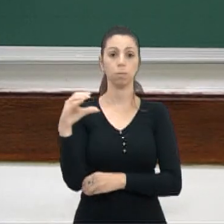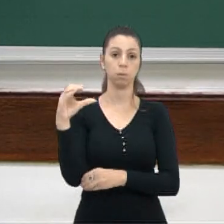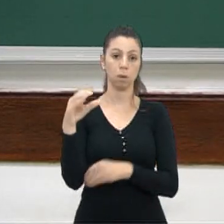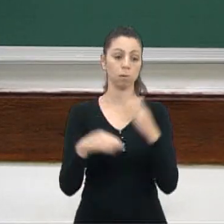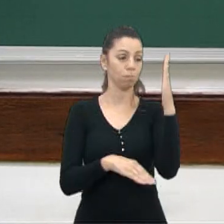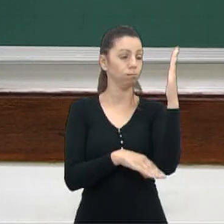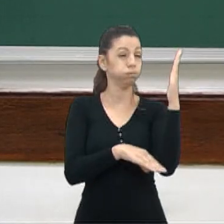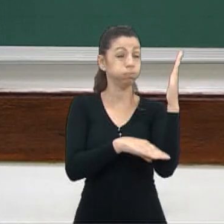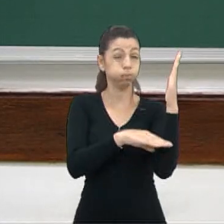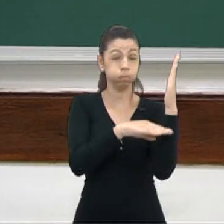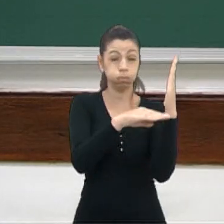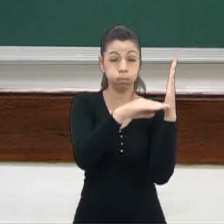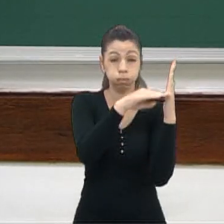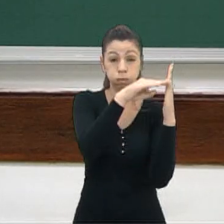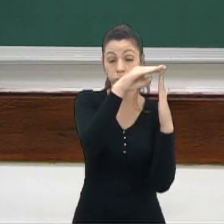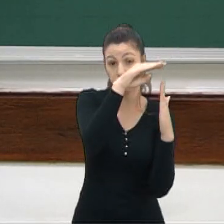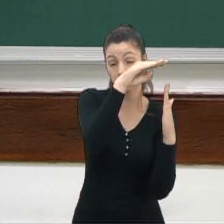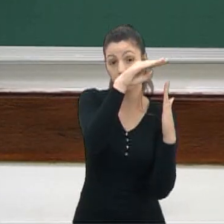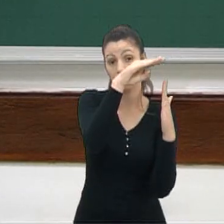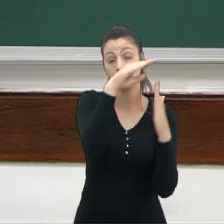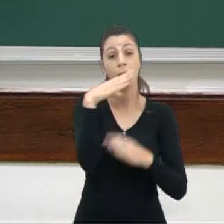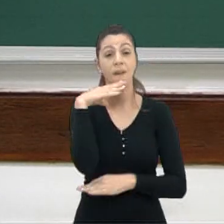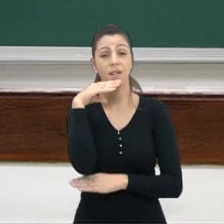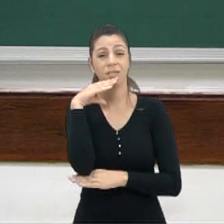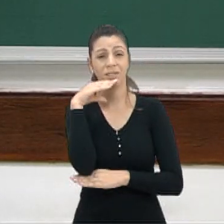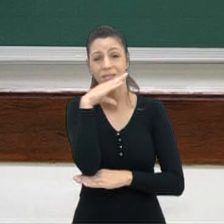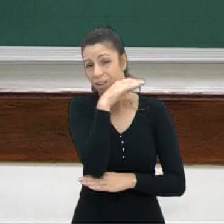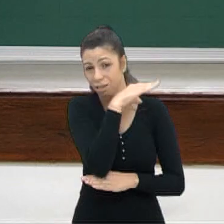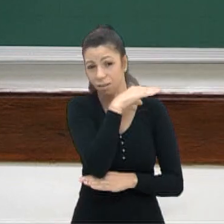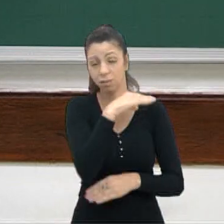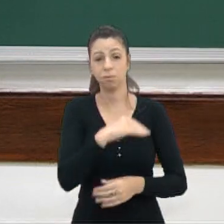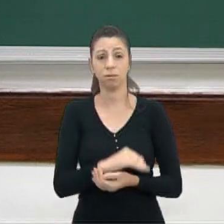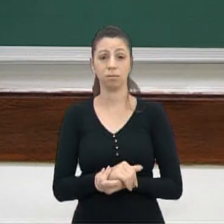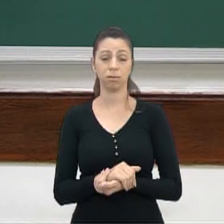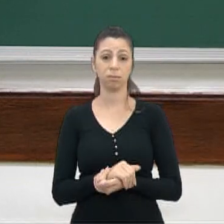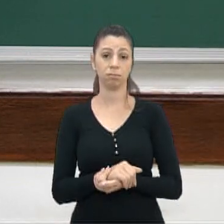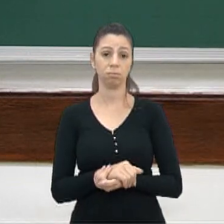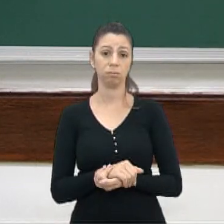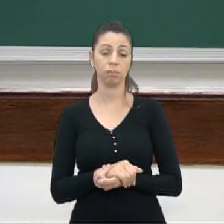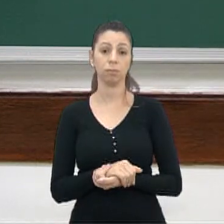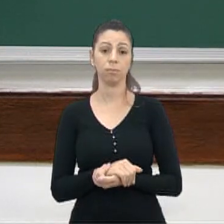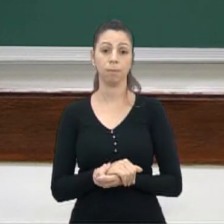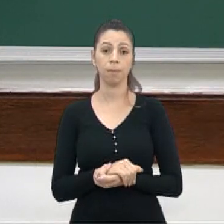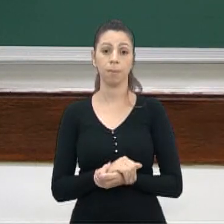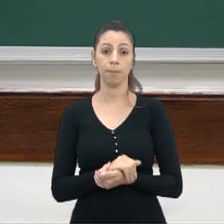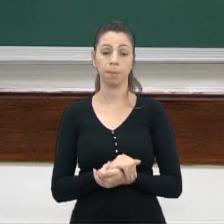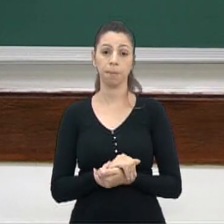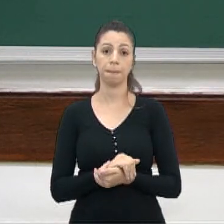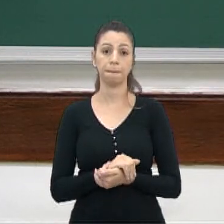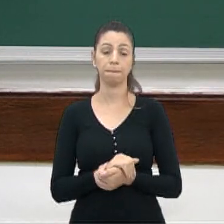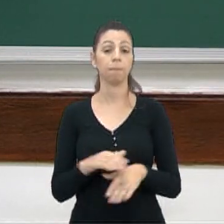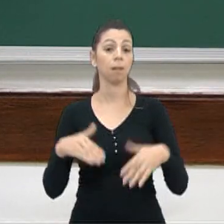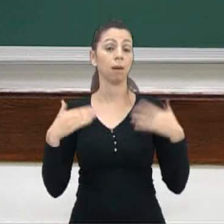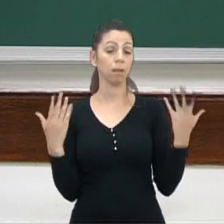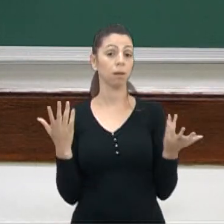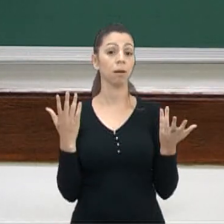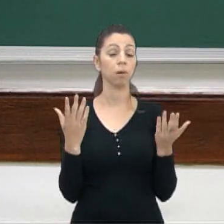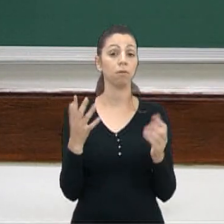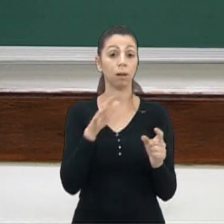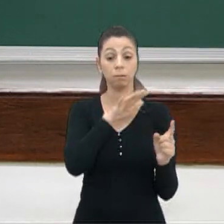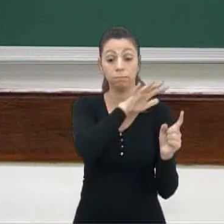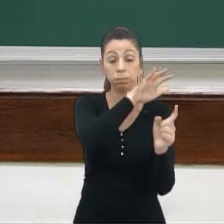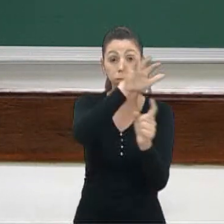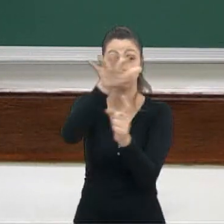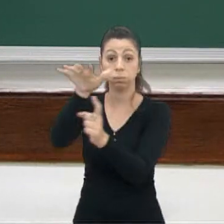núcleo está com a camada, está com uma alta temperatura concentrada. Então, ele vai refletindo,